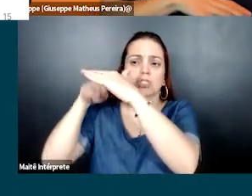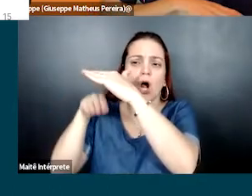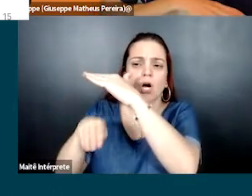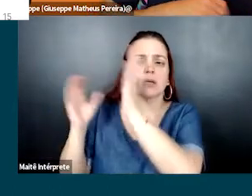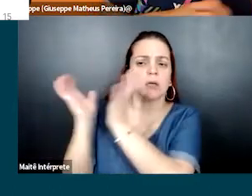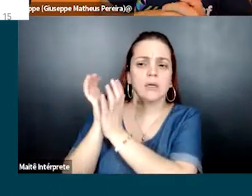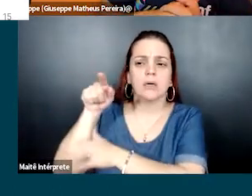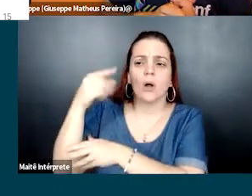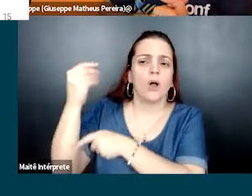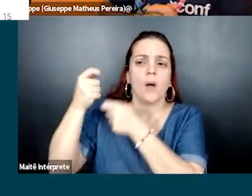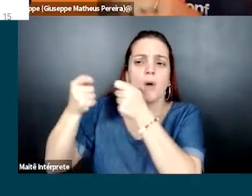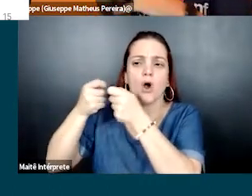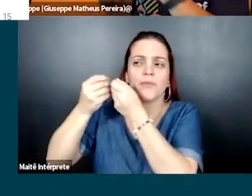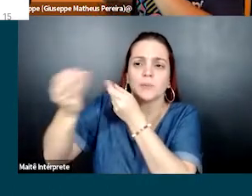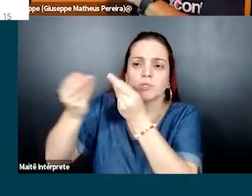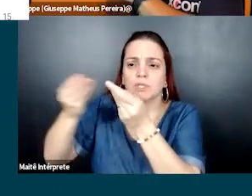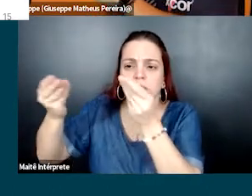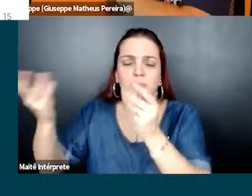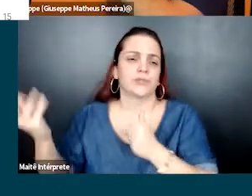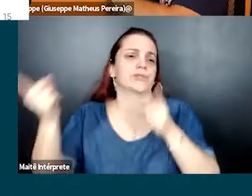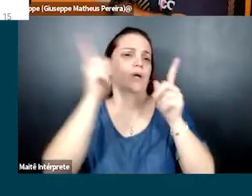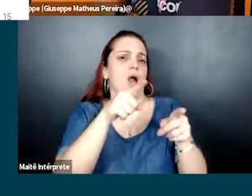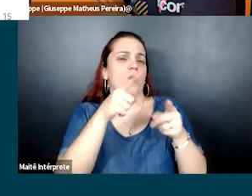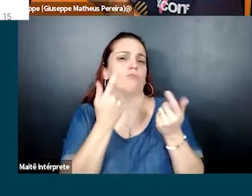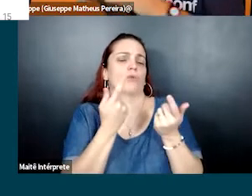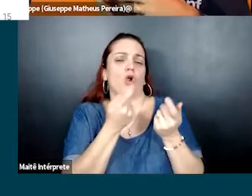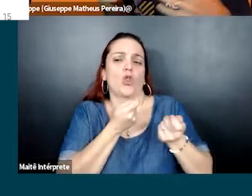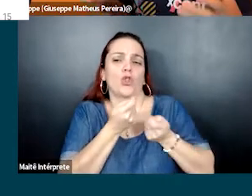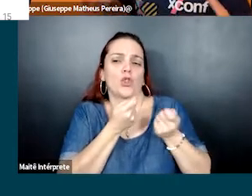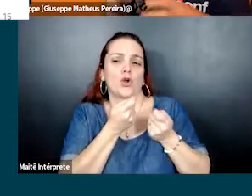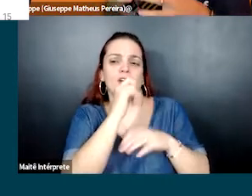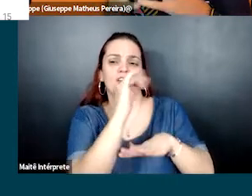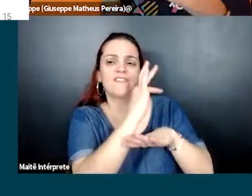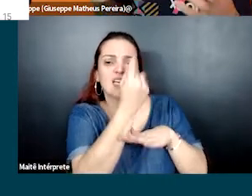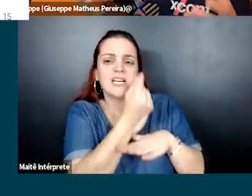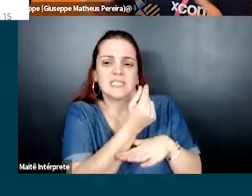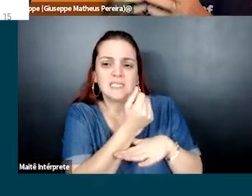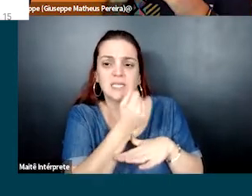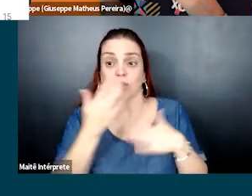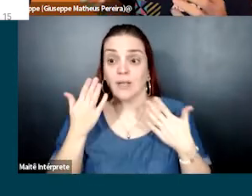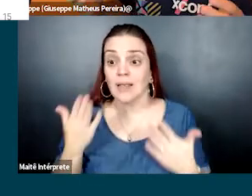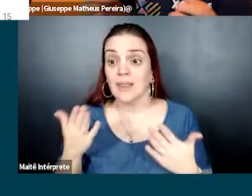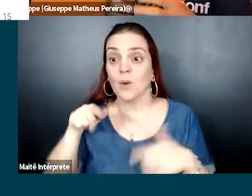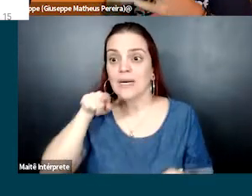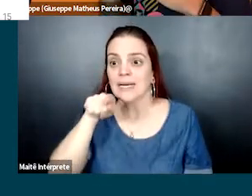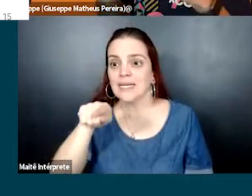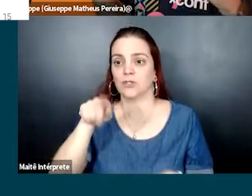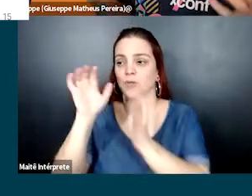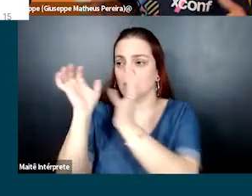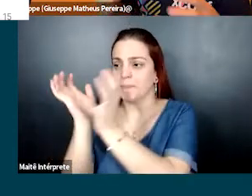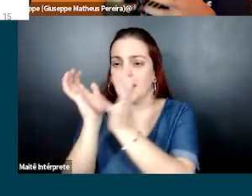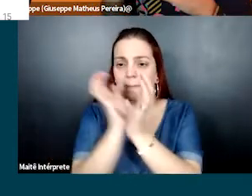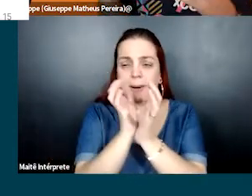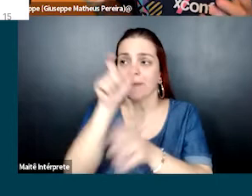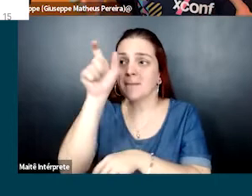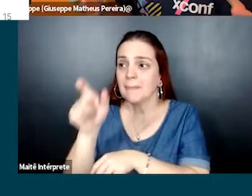centro de distribuição, o controle financeiro, bababá. Isso é um domínio, é muito mais rico a frase, o